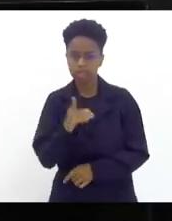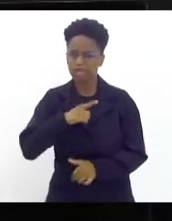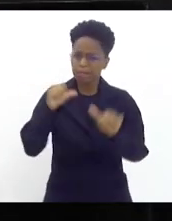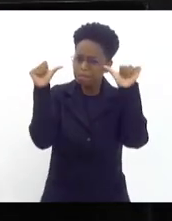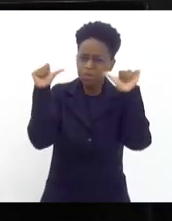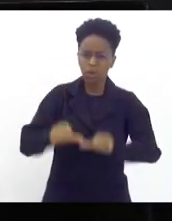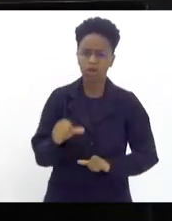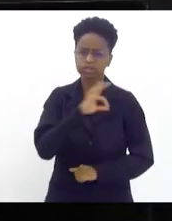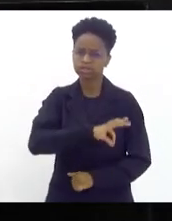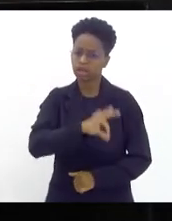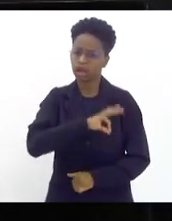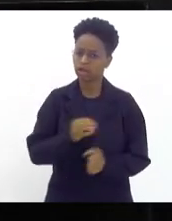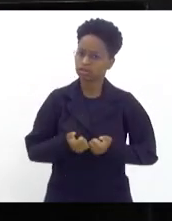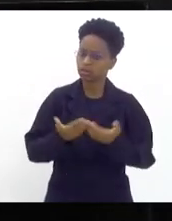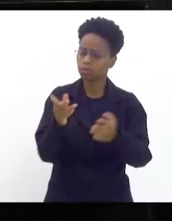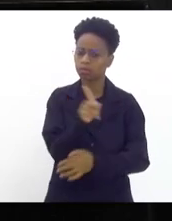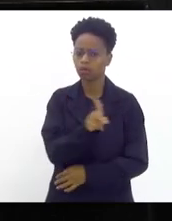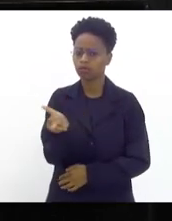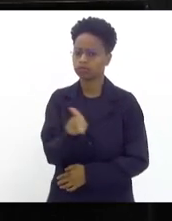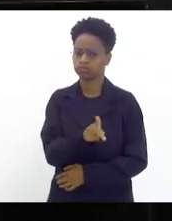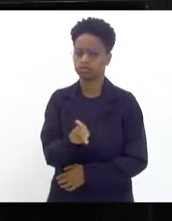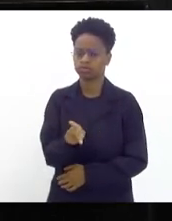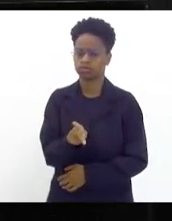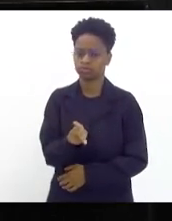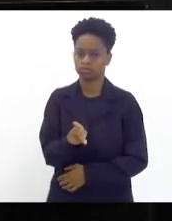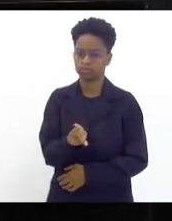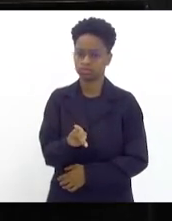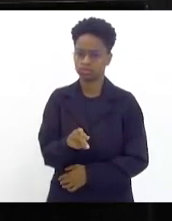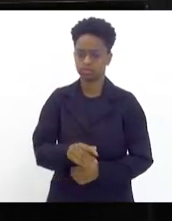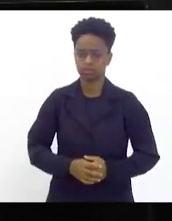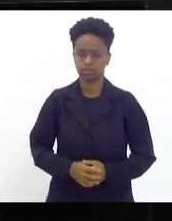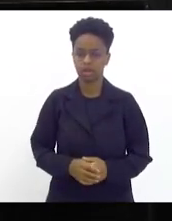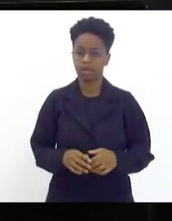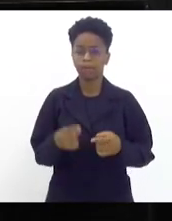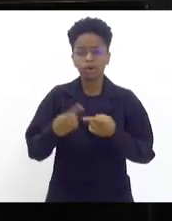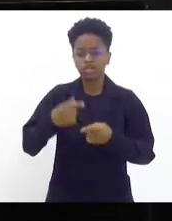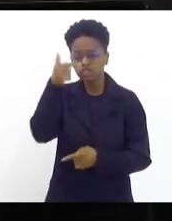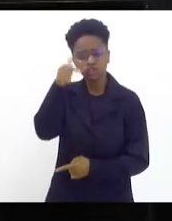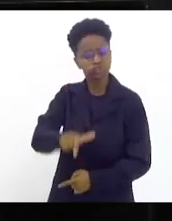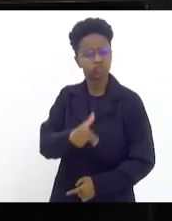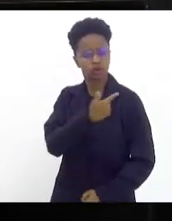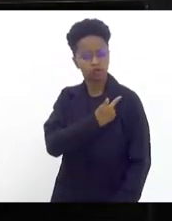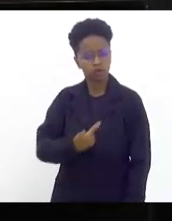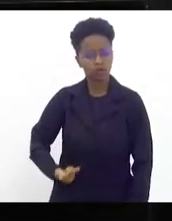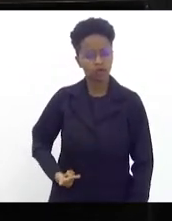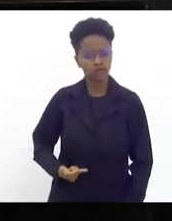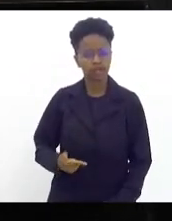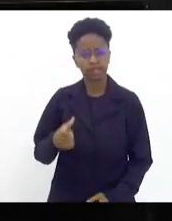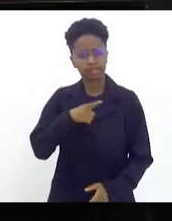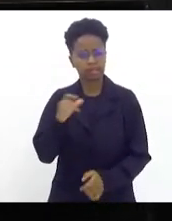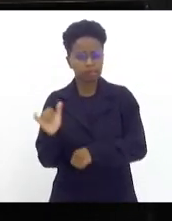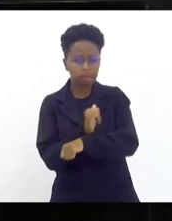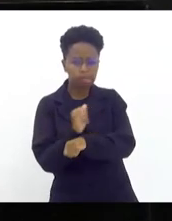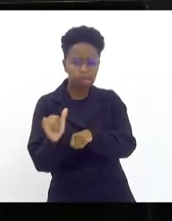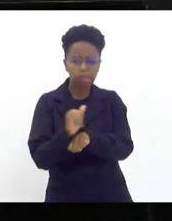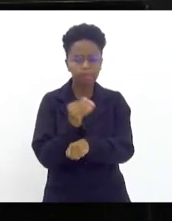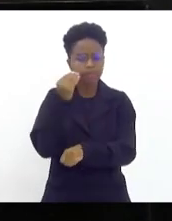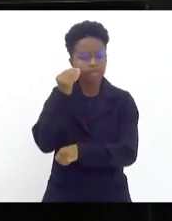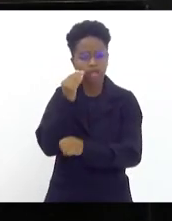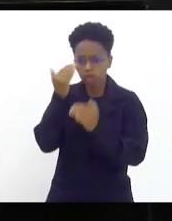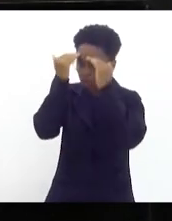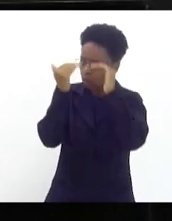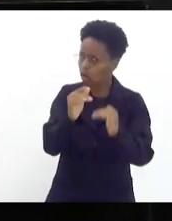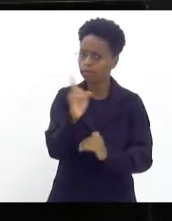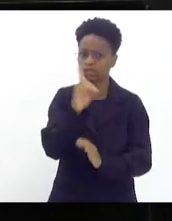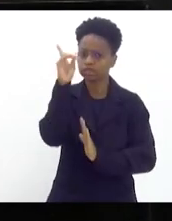piores salários aos professores e professoras por mais uma vez o governo fazer uma manobra para não cumprir